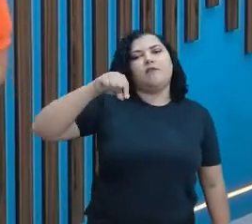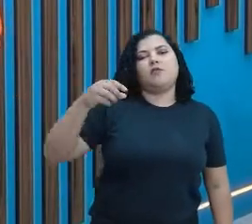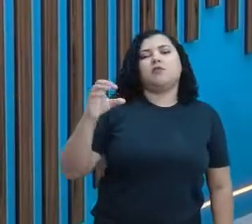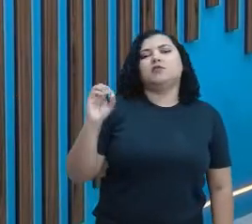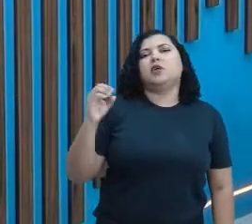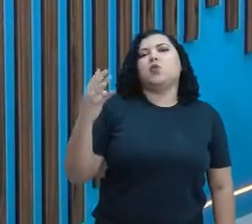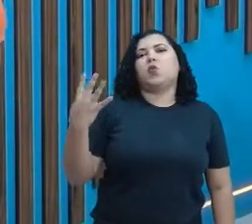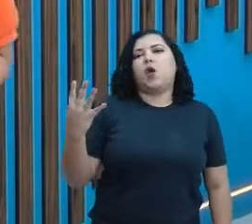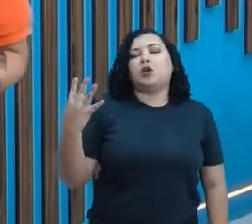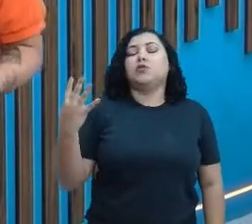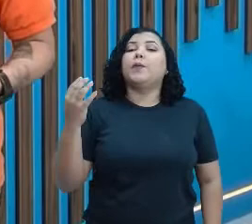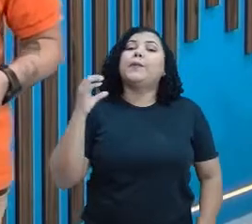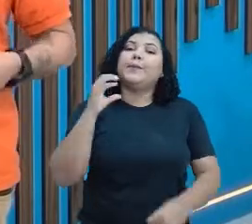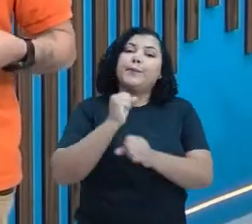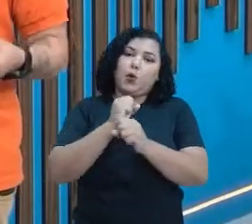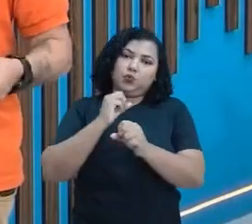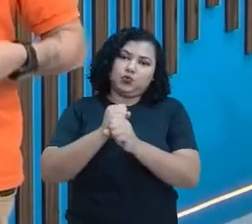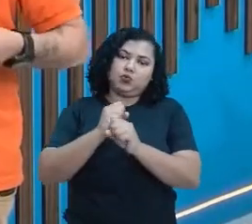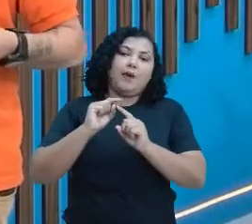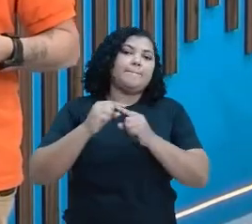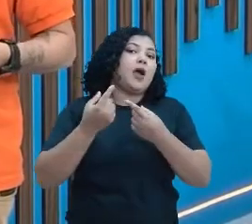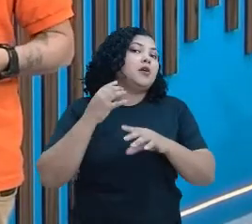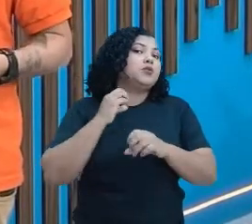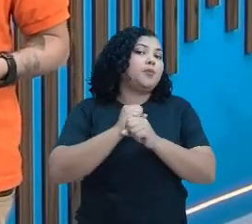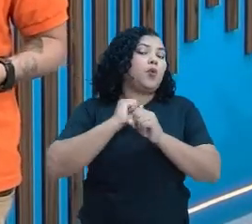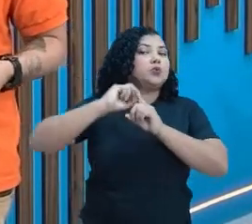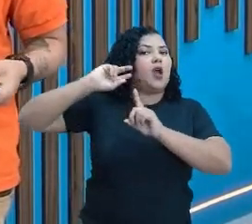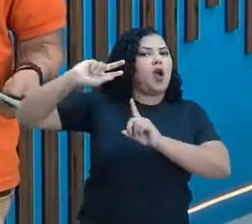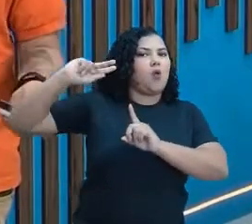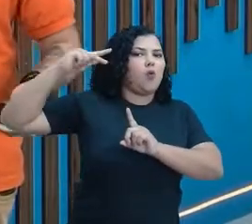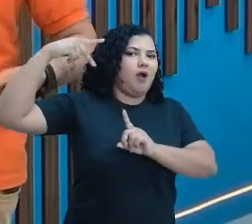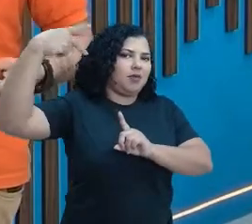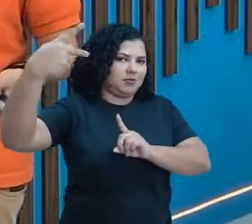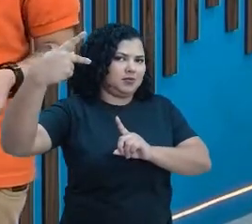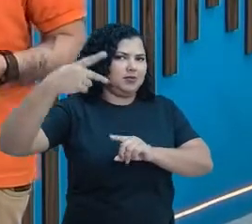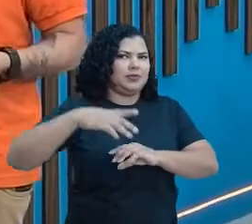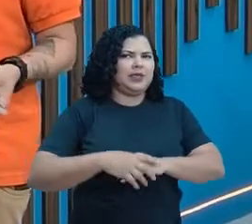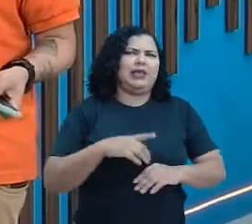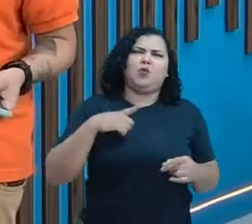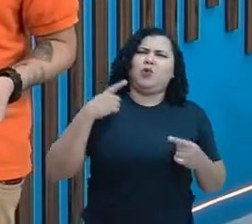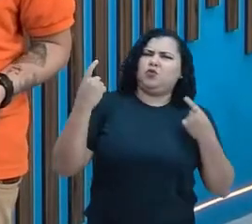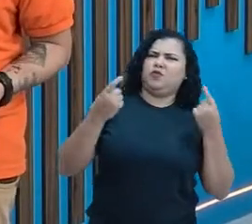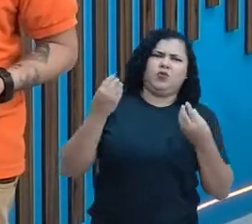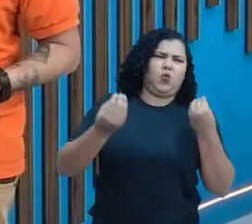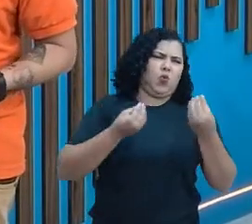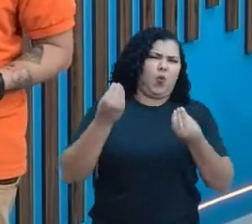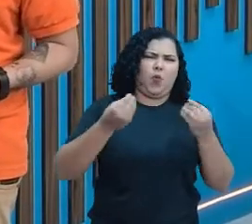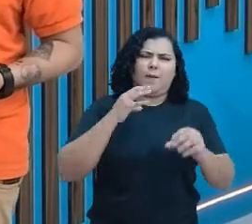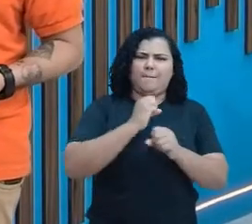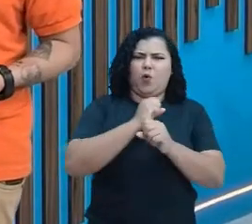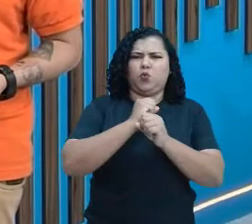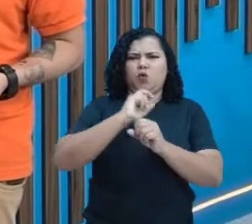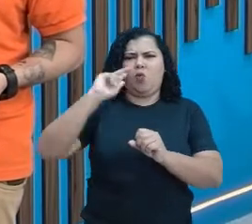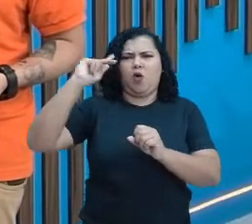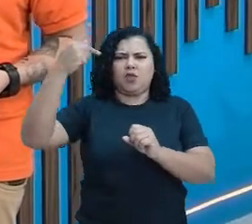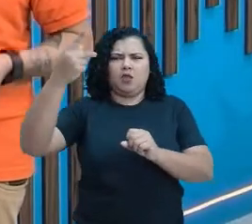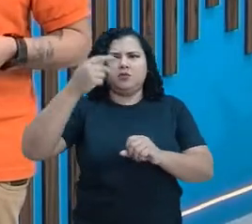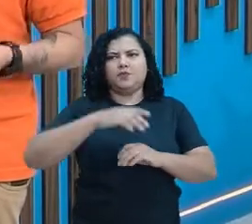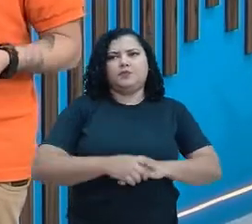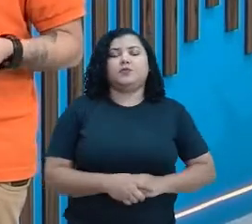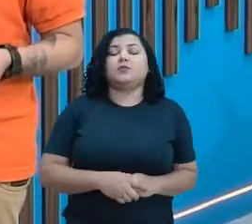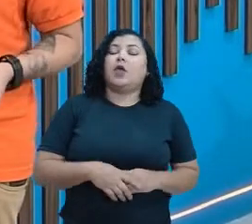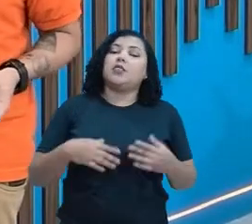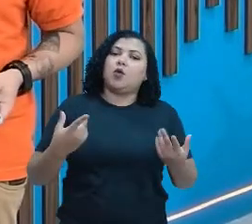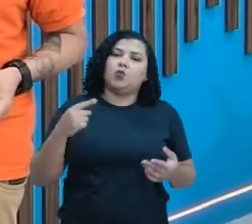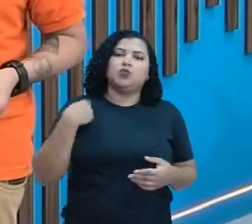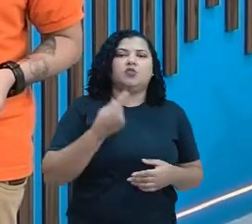9,04 pontos, mais pontos ao quadrado, né? Ou seja, cria uma dúvida, como que seria isso de pontos ao quadrado? Então, por